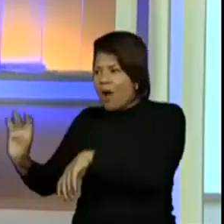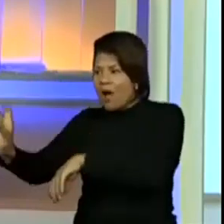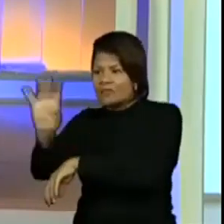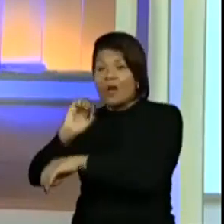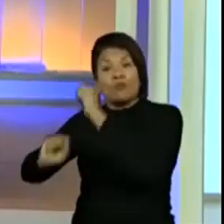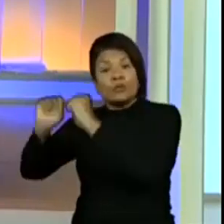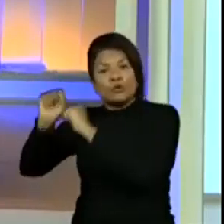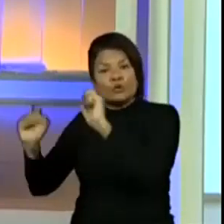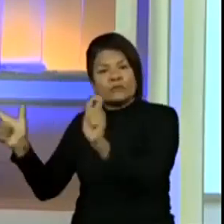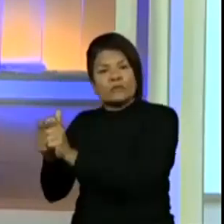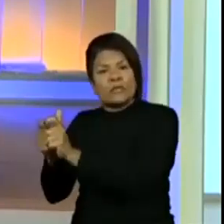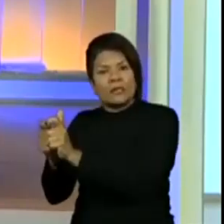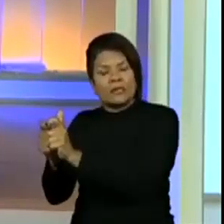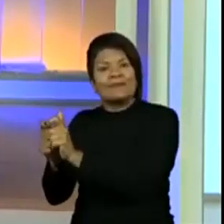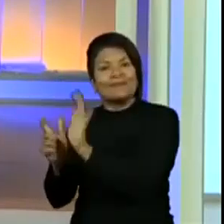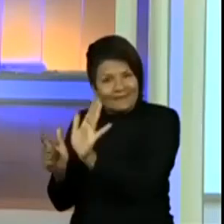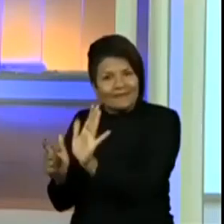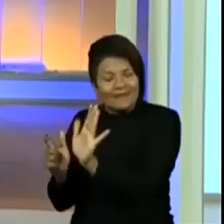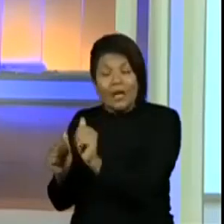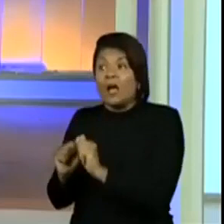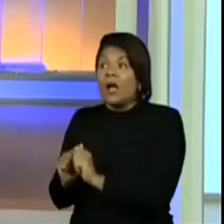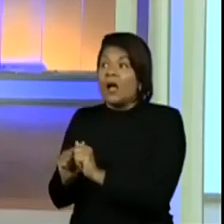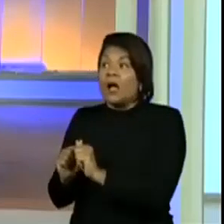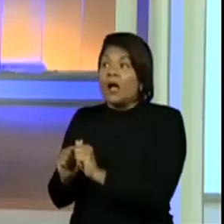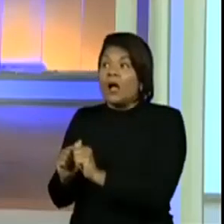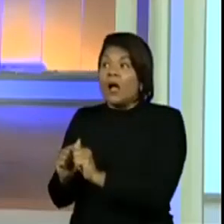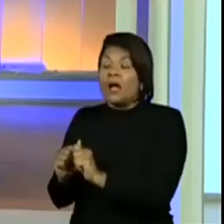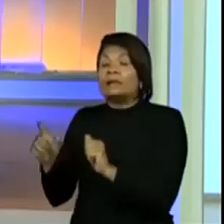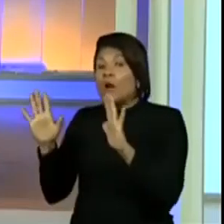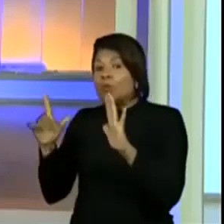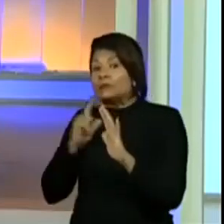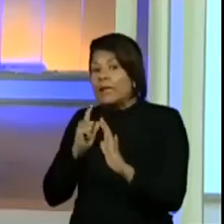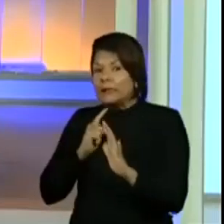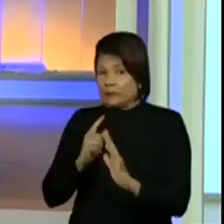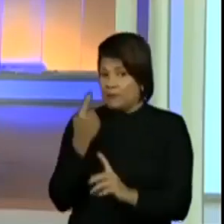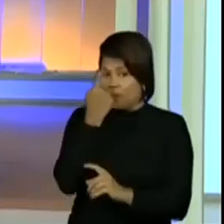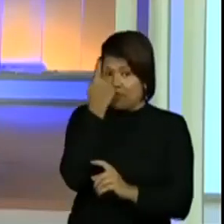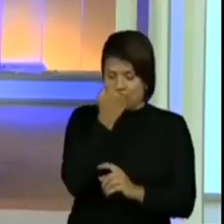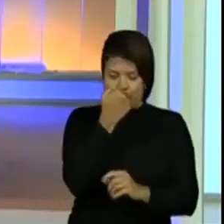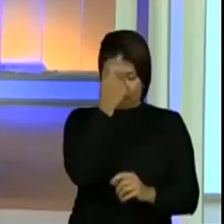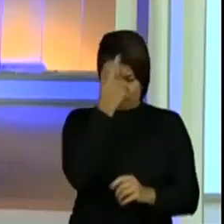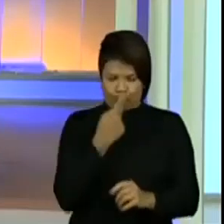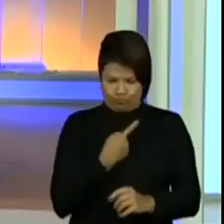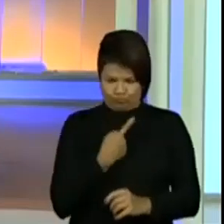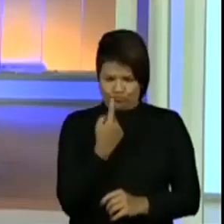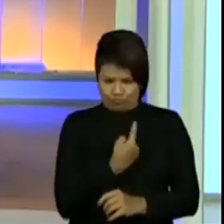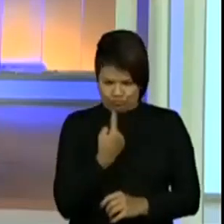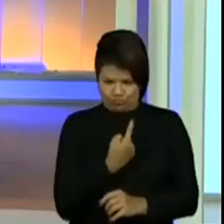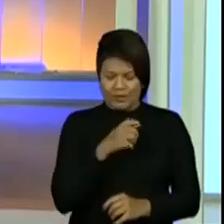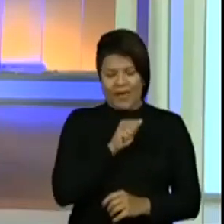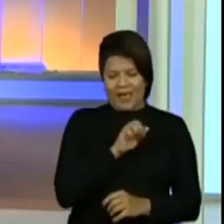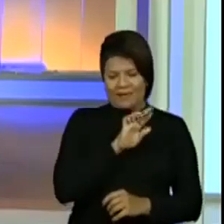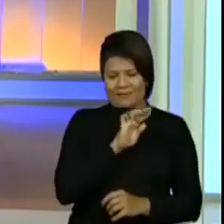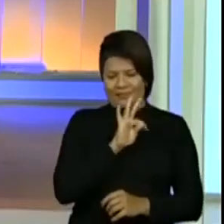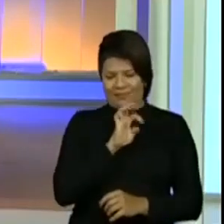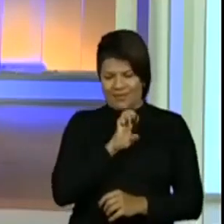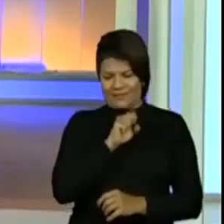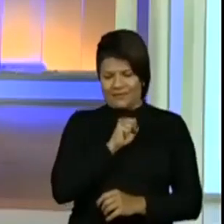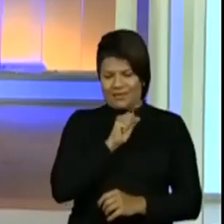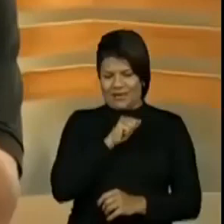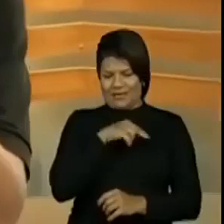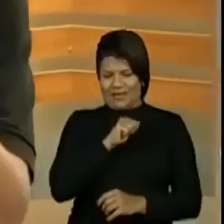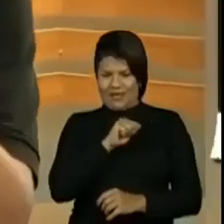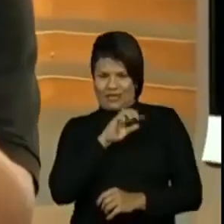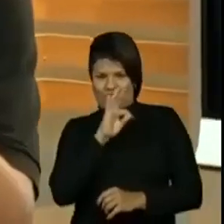nós vamos ter um nome. Nós saímos do artesanato, passamos pela manufatura e agora nós